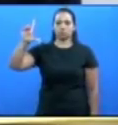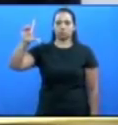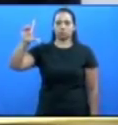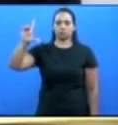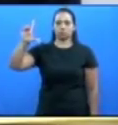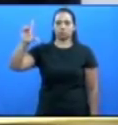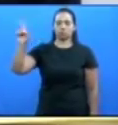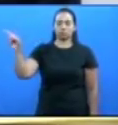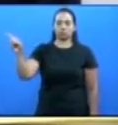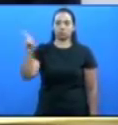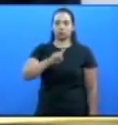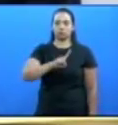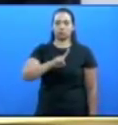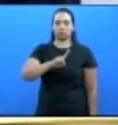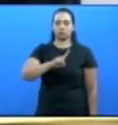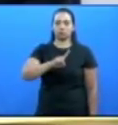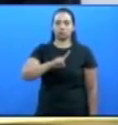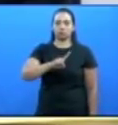Não.